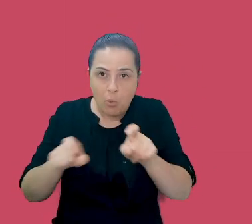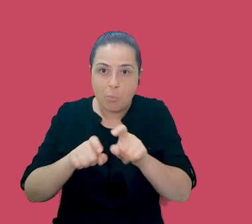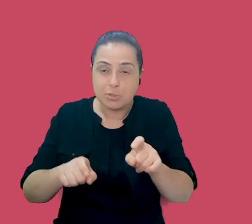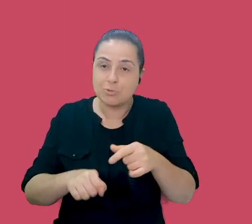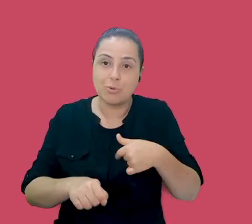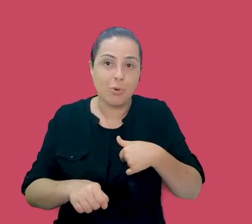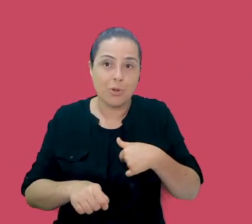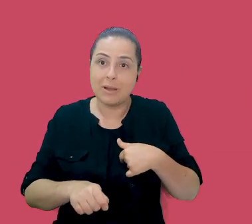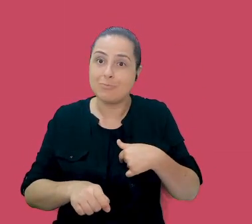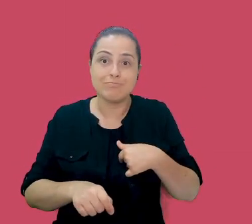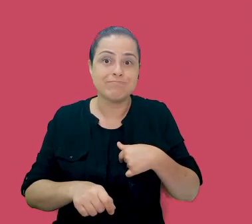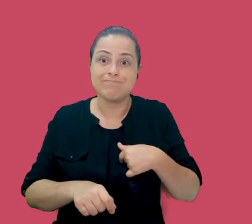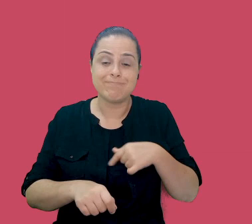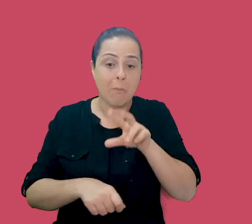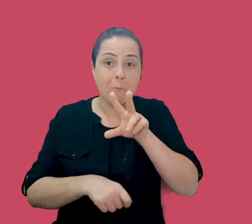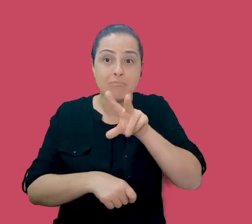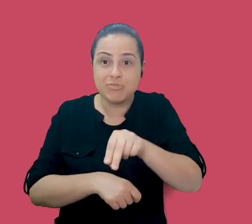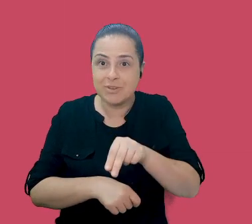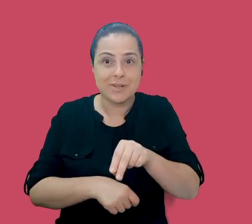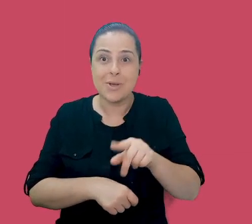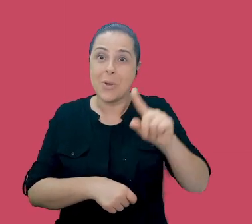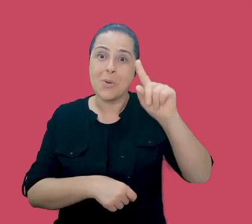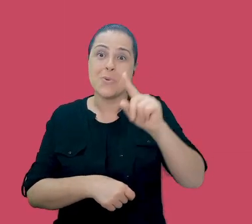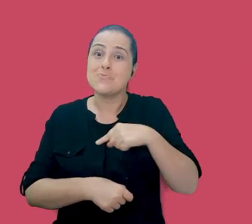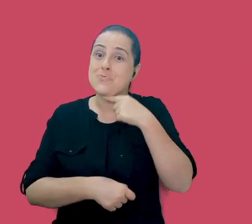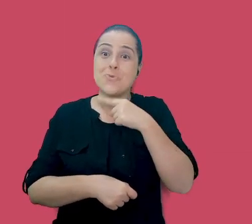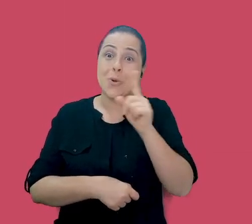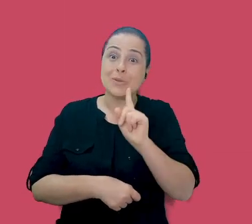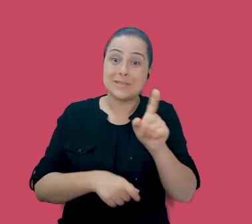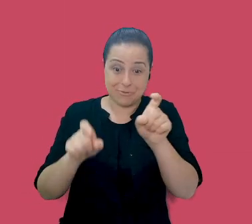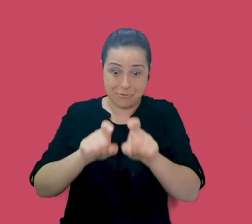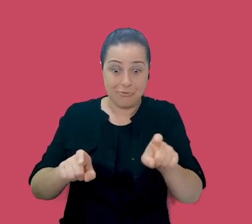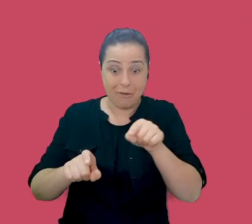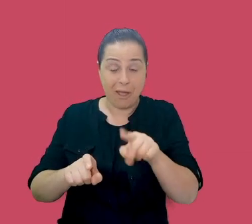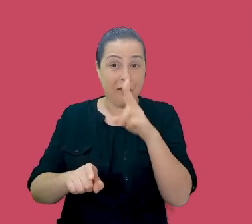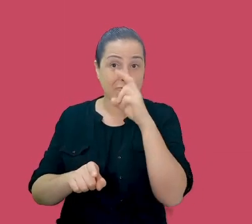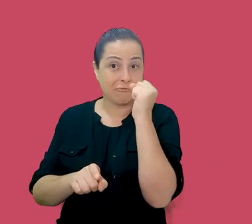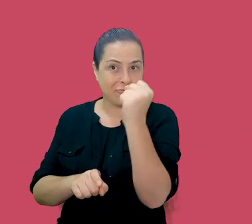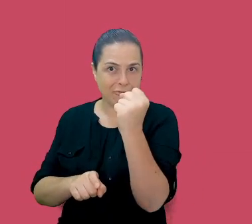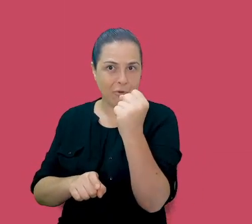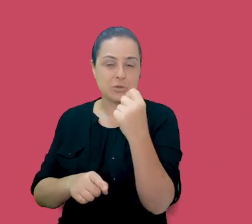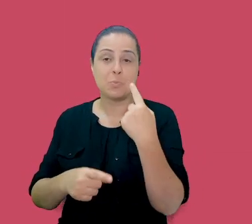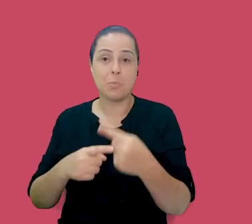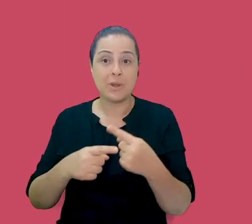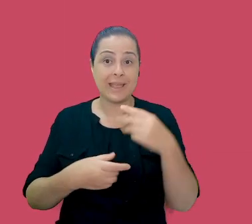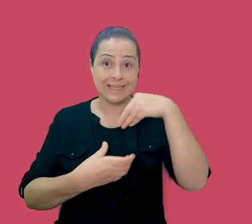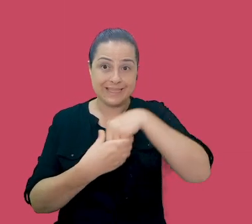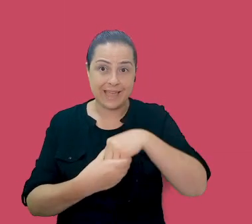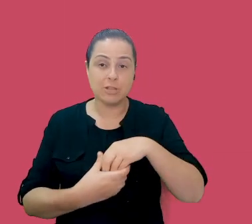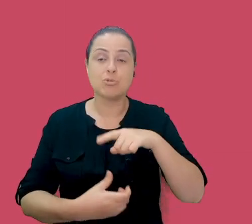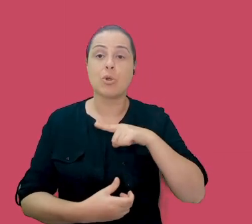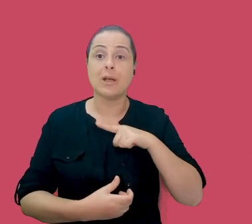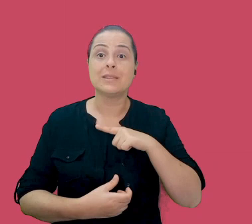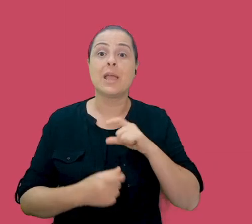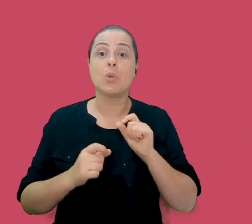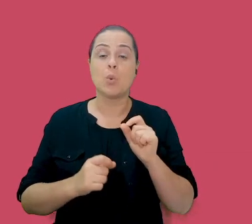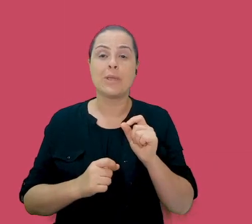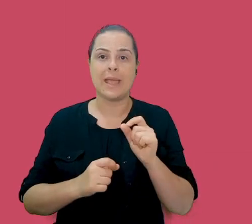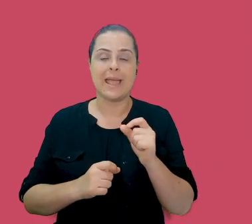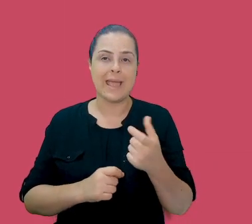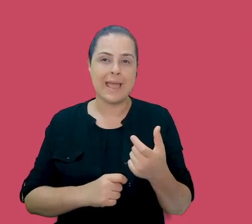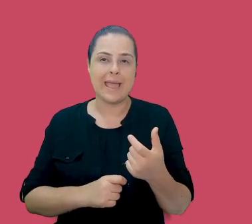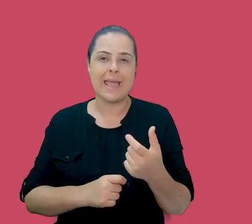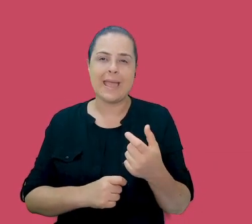Isso aqui. Quer dizer, ele traz uma coisa que é muito forte, que é a crowd intelligence, né? Inteligência de